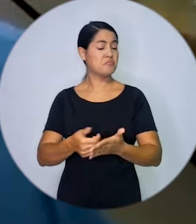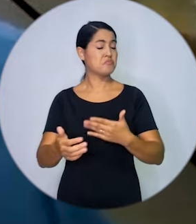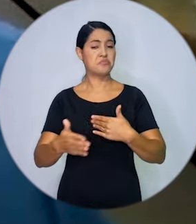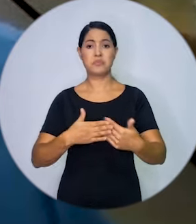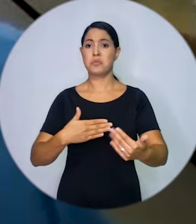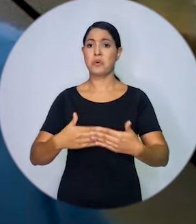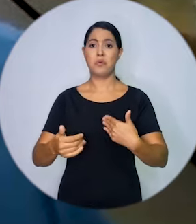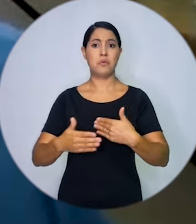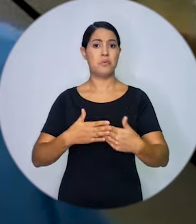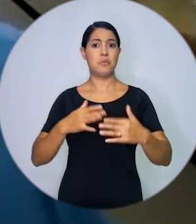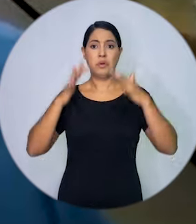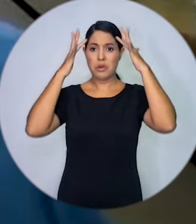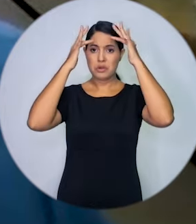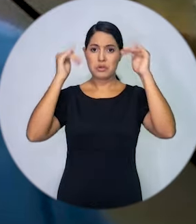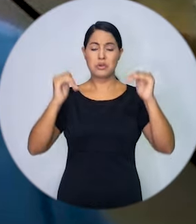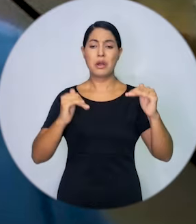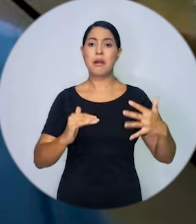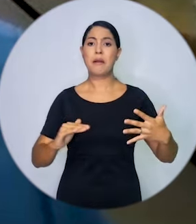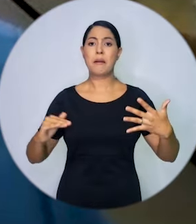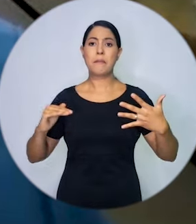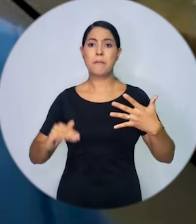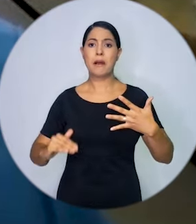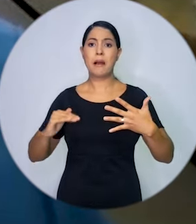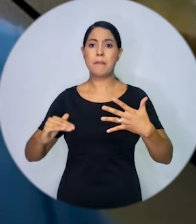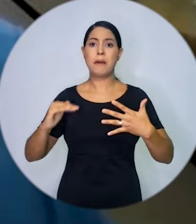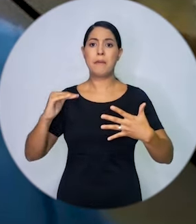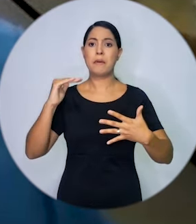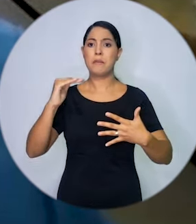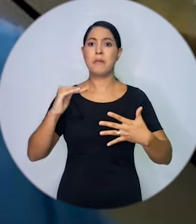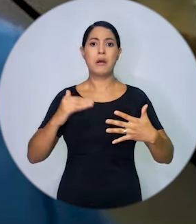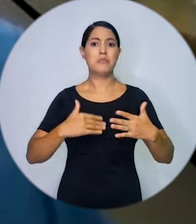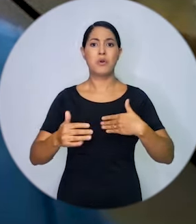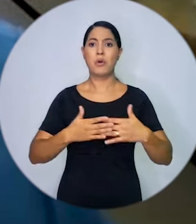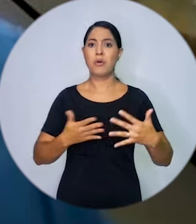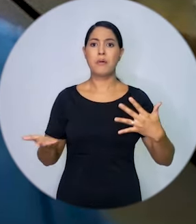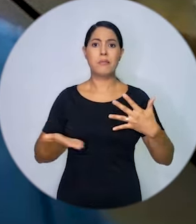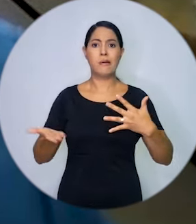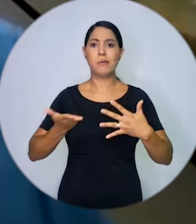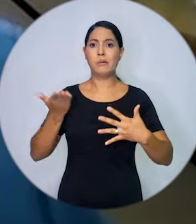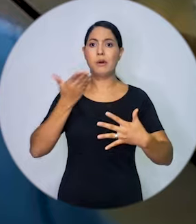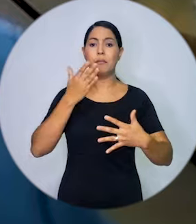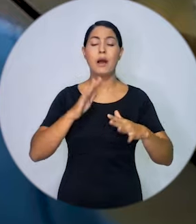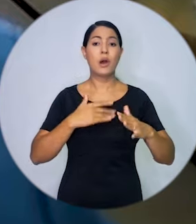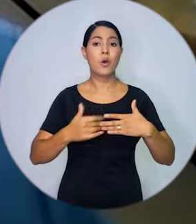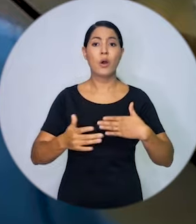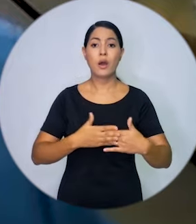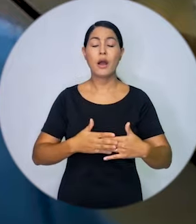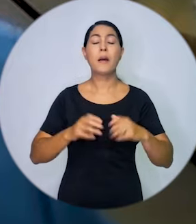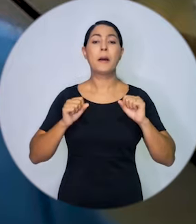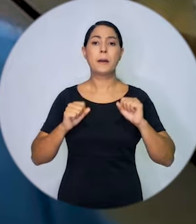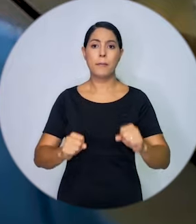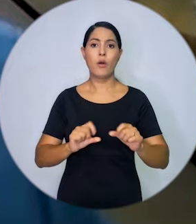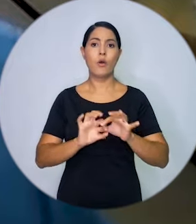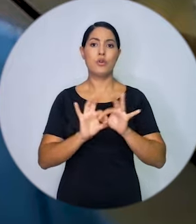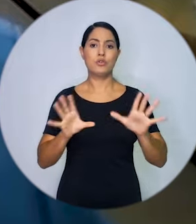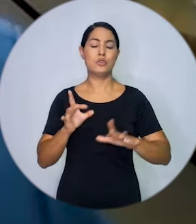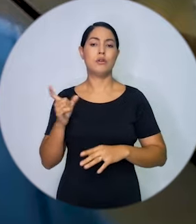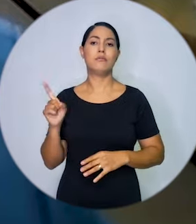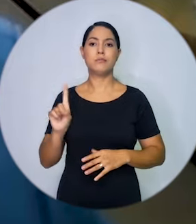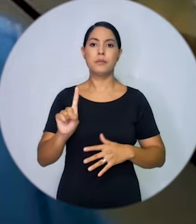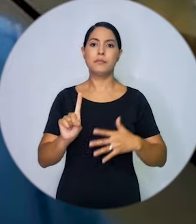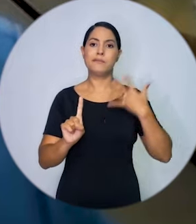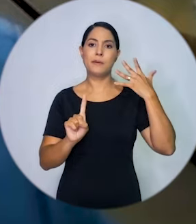qualquer esfera do Poder Judiciário a permissão do advogado de se sustentar oralmente, de forma sincrônima,